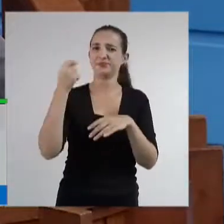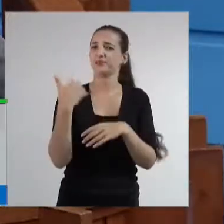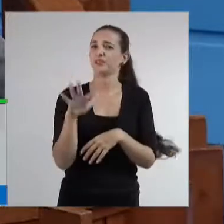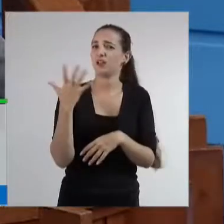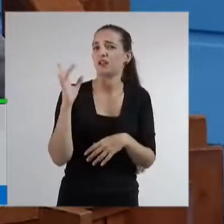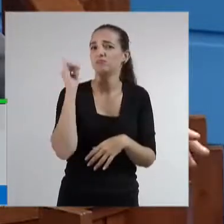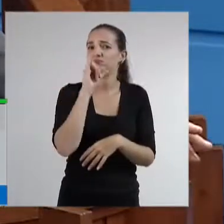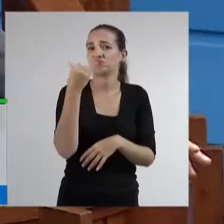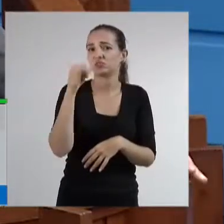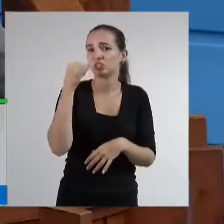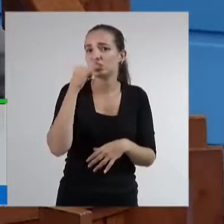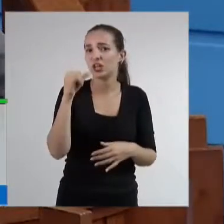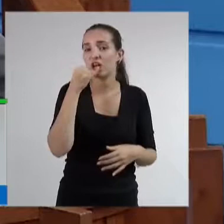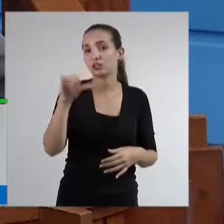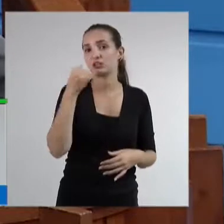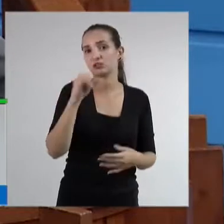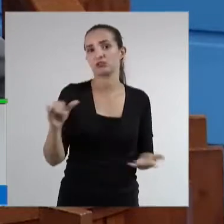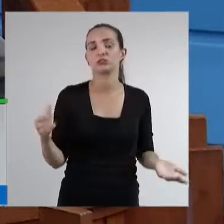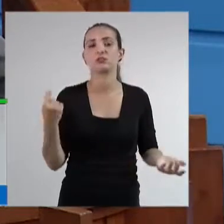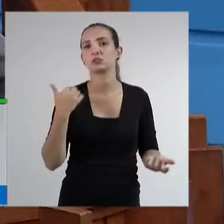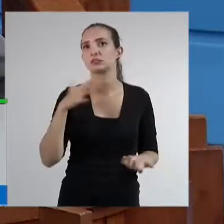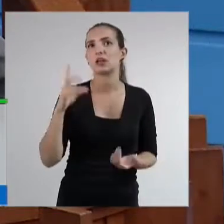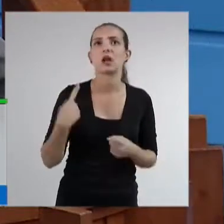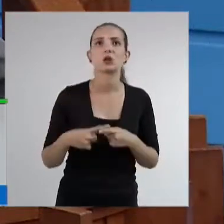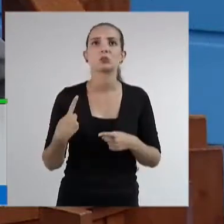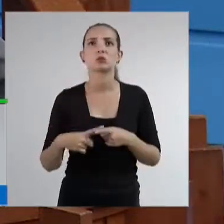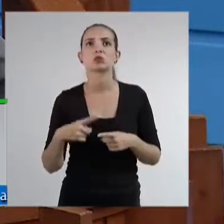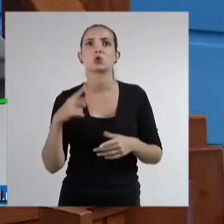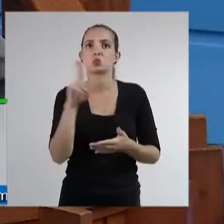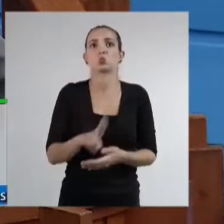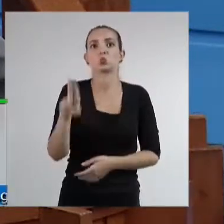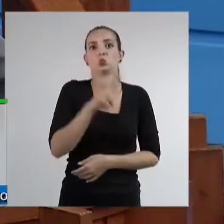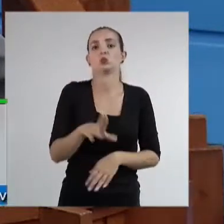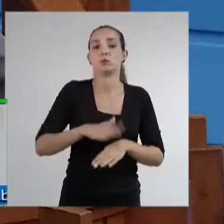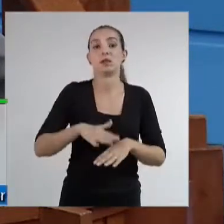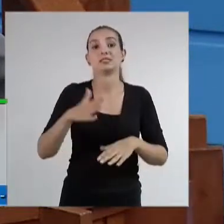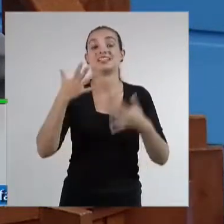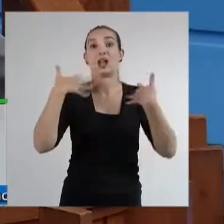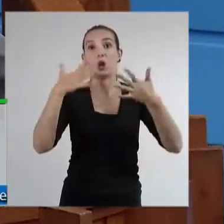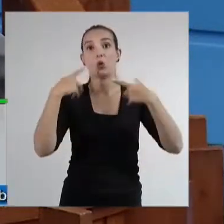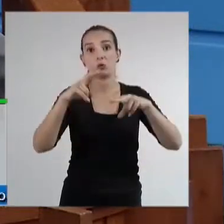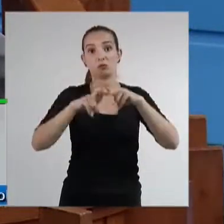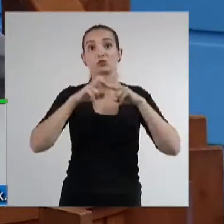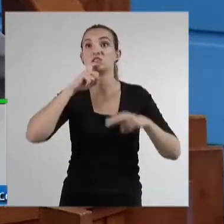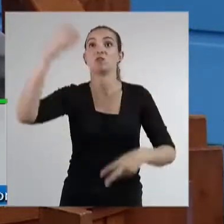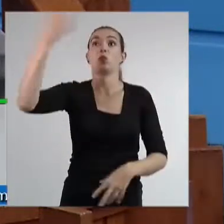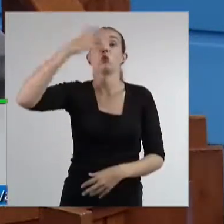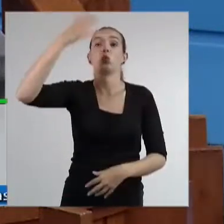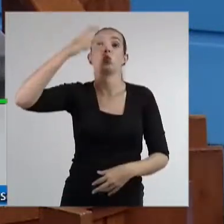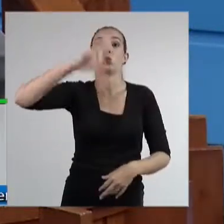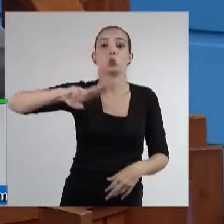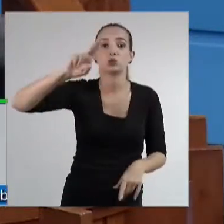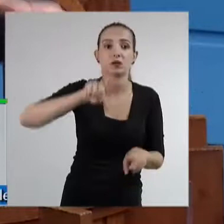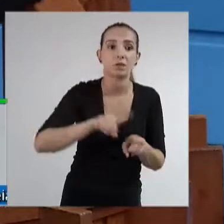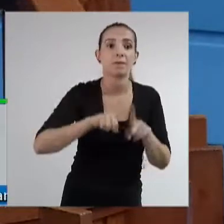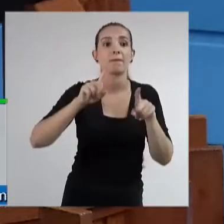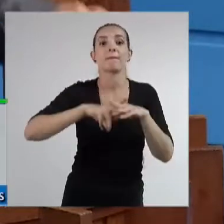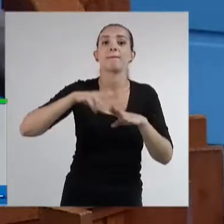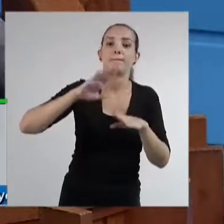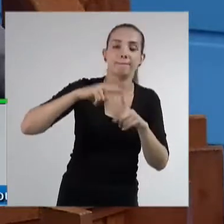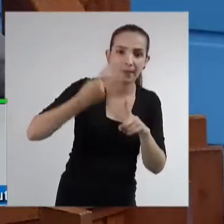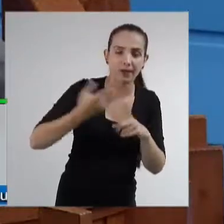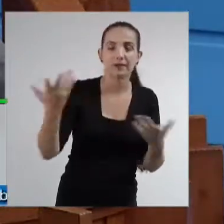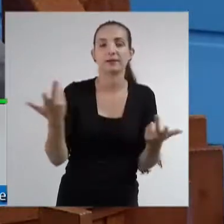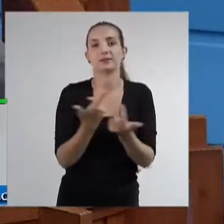porque não foram casos pontuais. Se nós tivéssemos alguma situação localizada, aconteceu aqui em Campo Grande, ou aconteceu